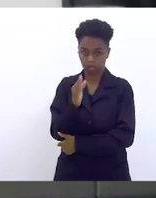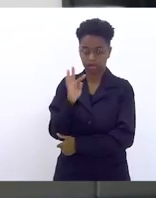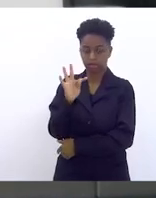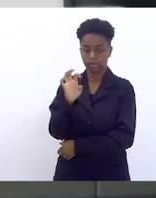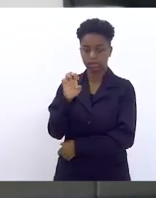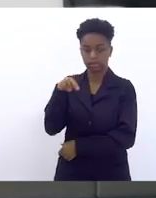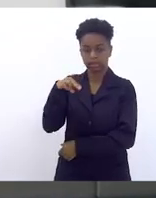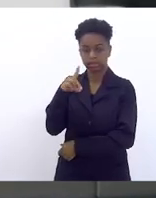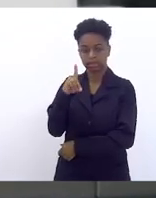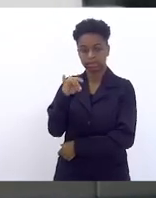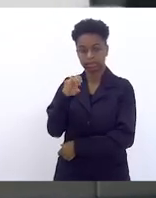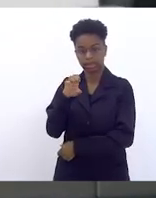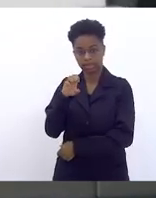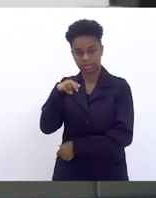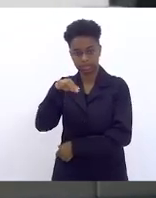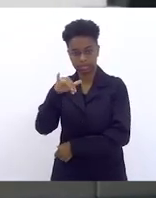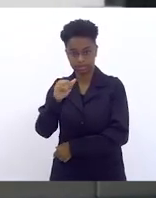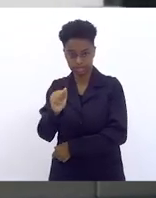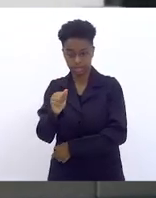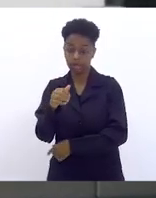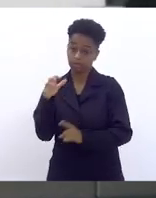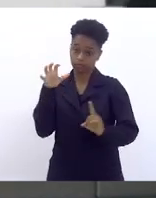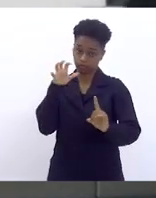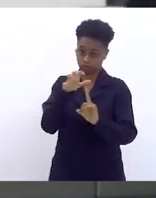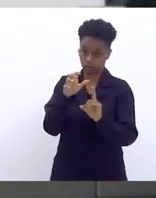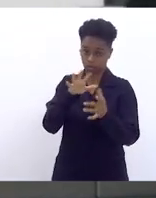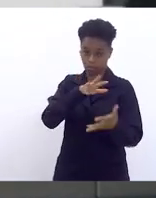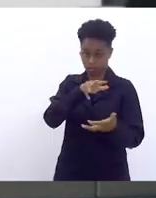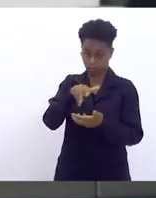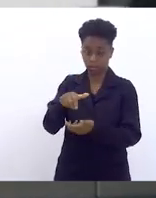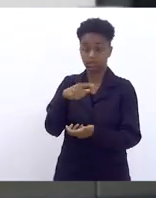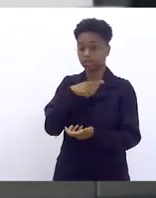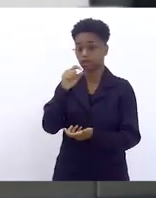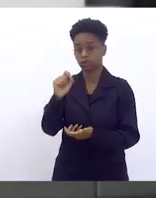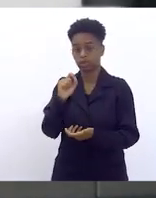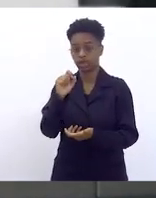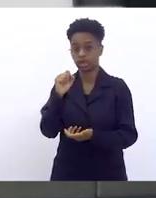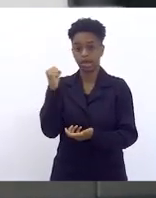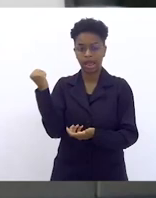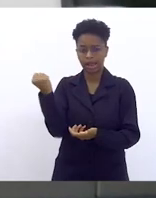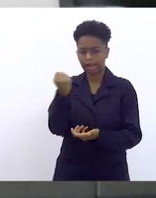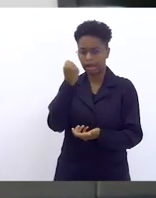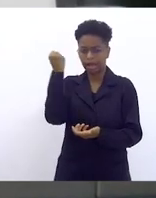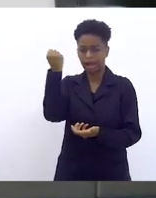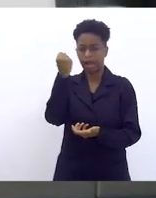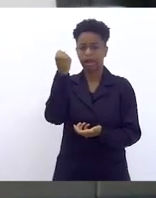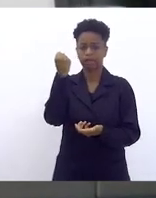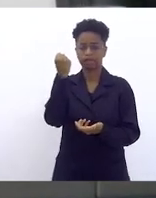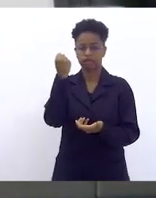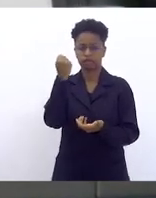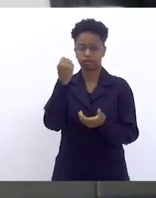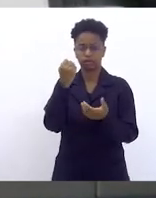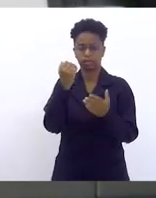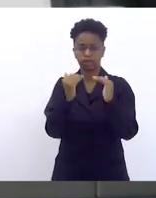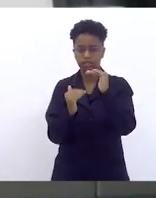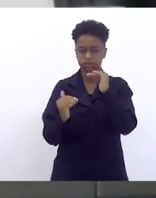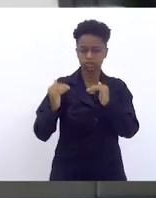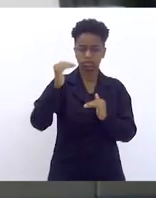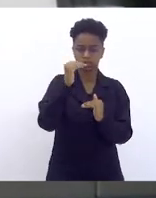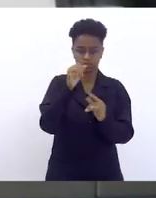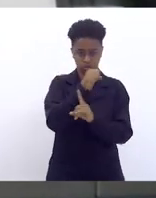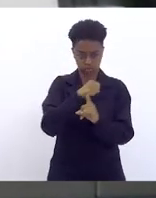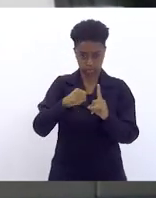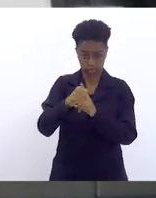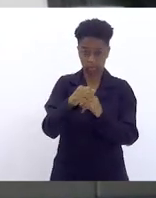de uma maneira geral nós temos o agravamento da exclusão e das desigualdades sociais então a gente